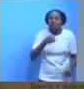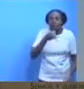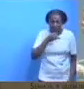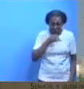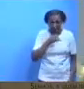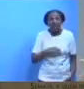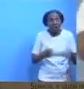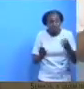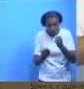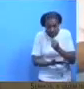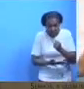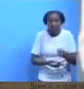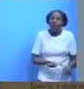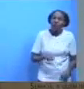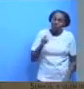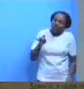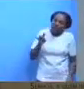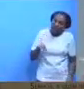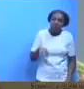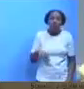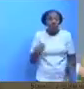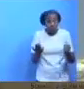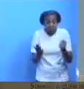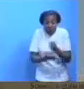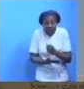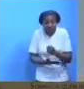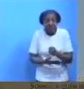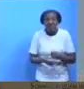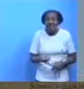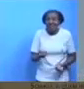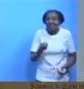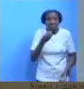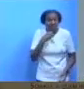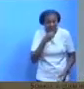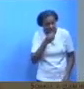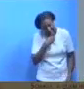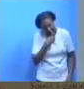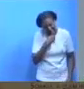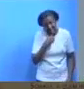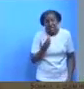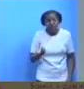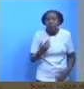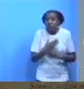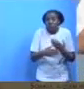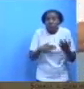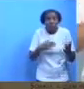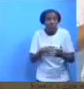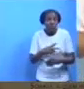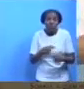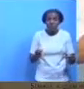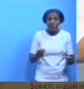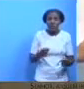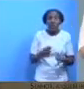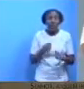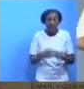Iguaçu. A minha casa em Curitiba, ela fica a uns 20 quilômetros de onde